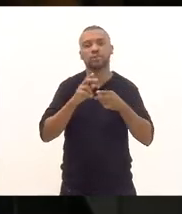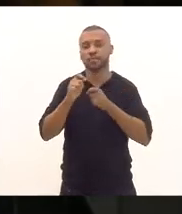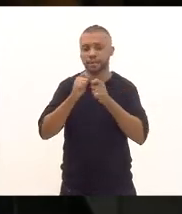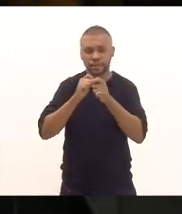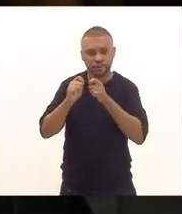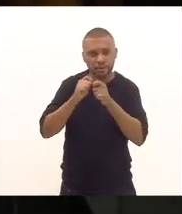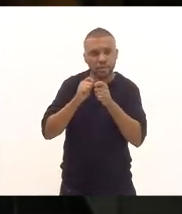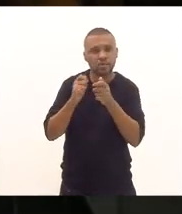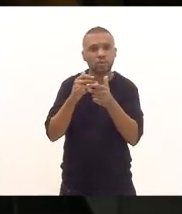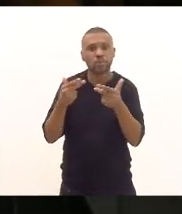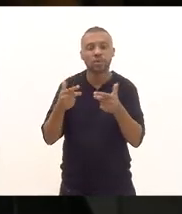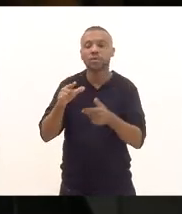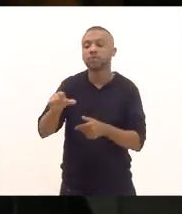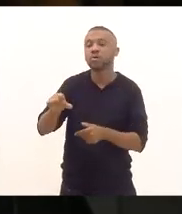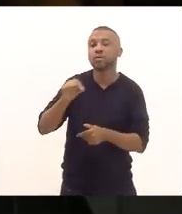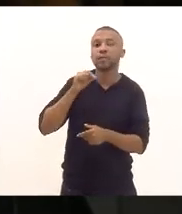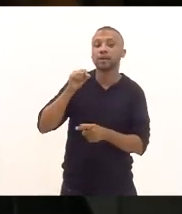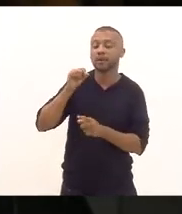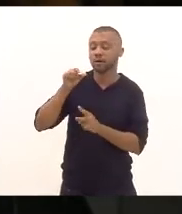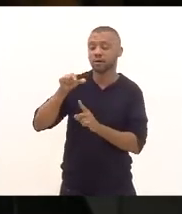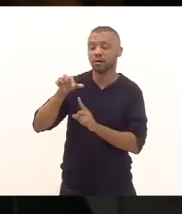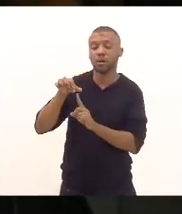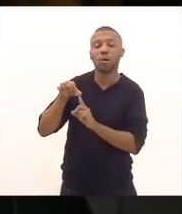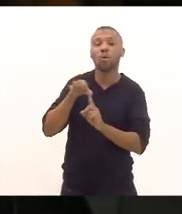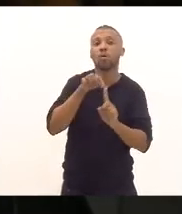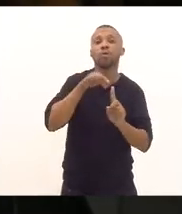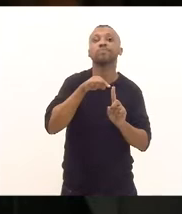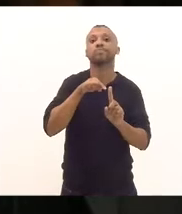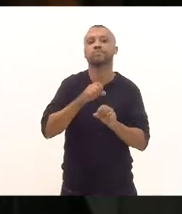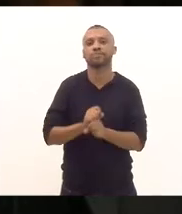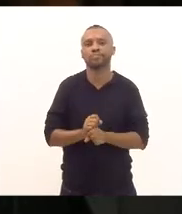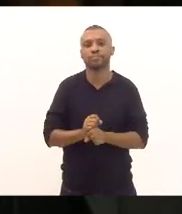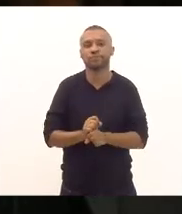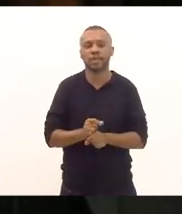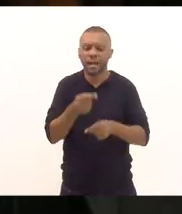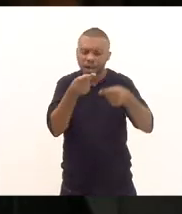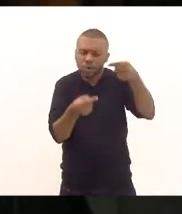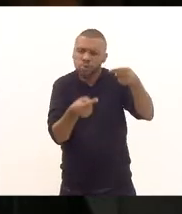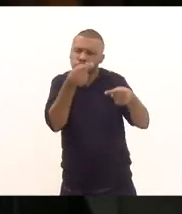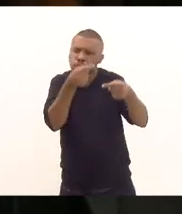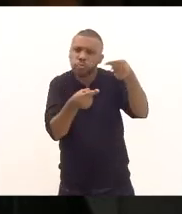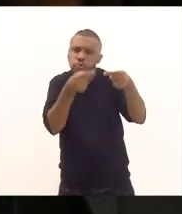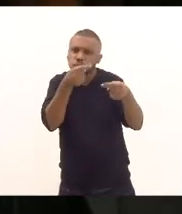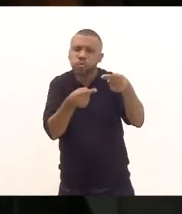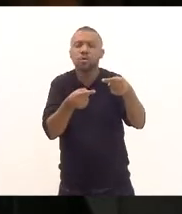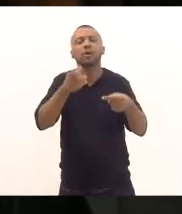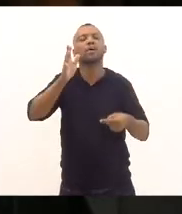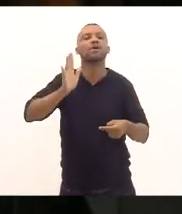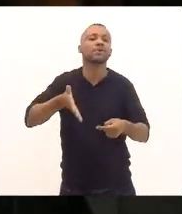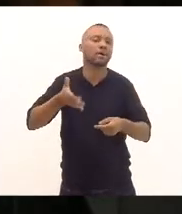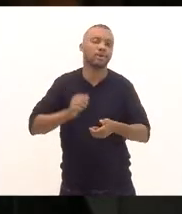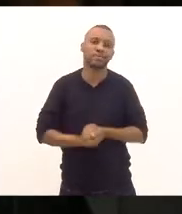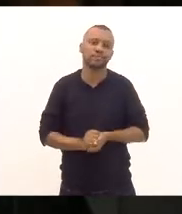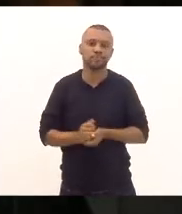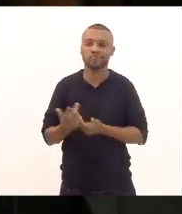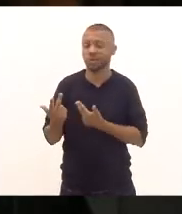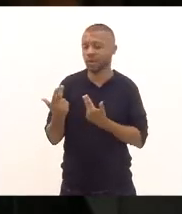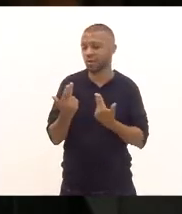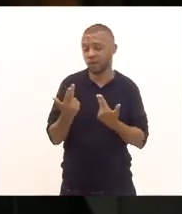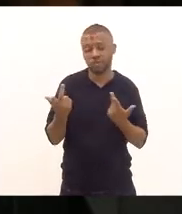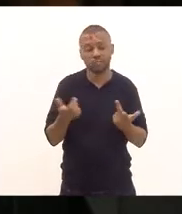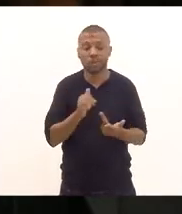escolheria o indicado já foi amplamente discutido tanto é Deputado Samuel